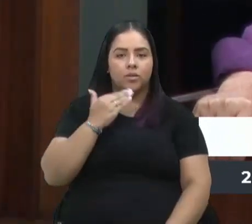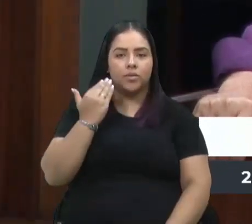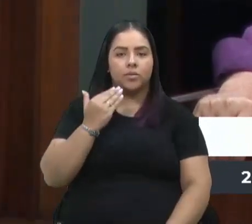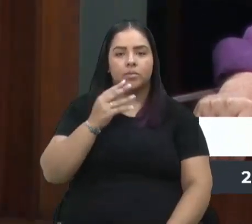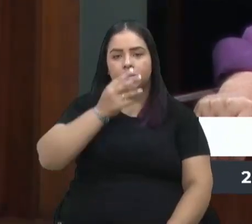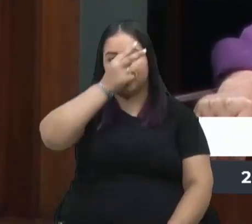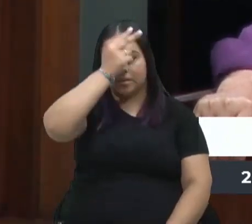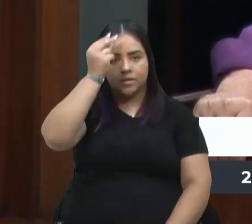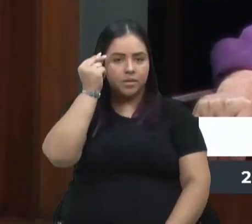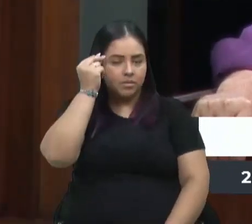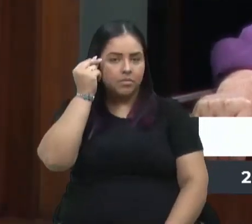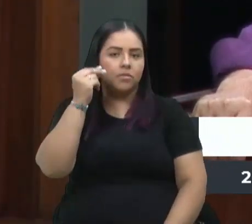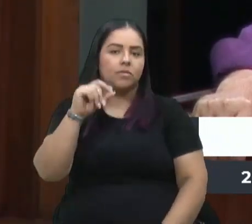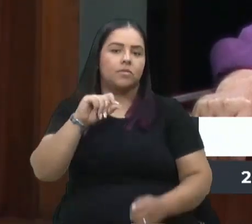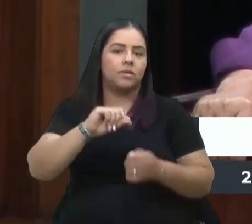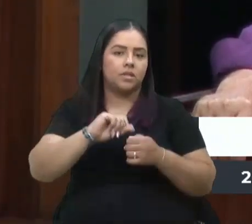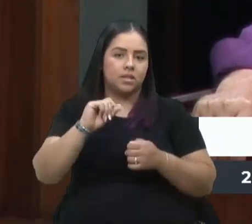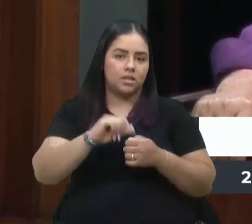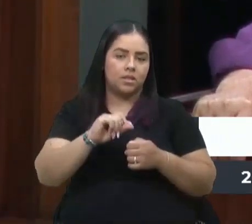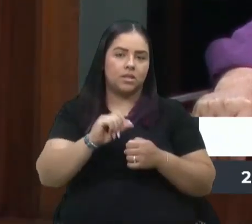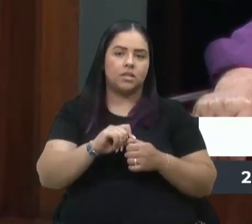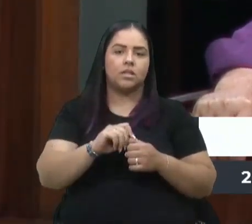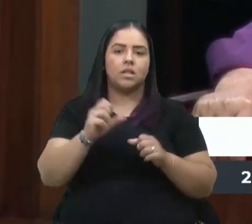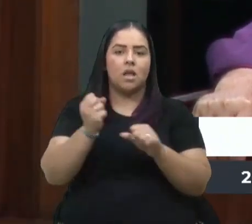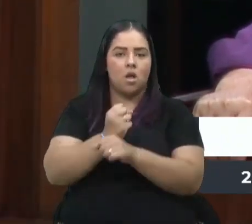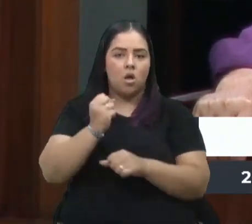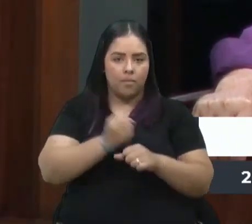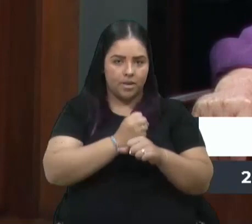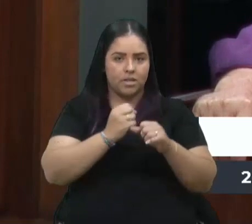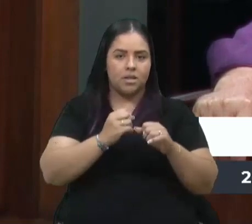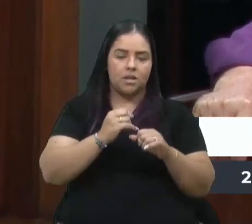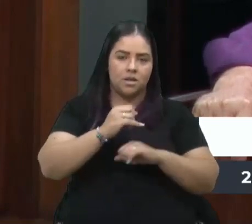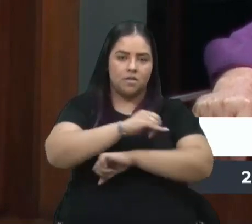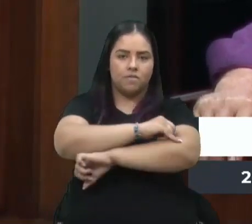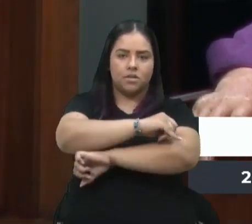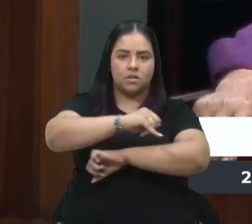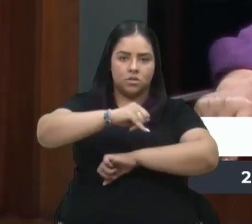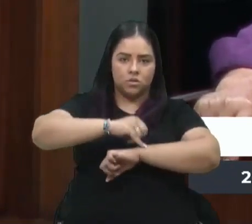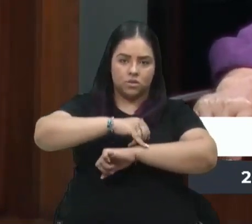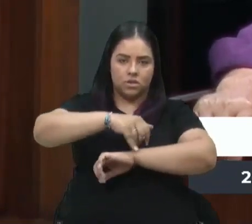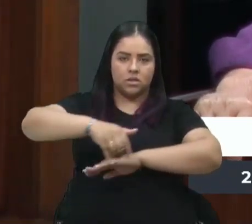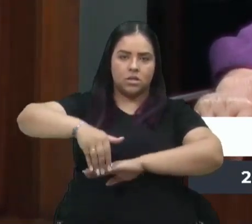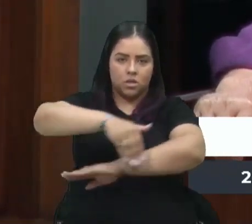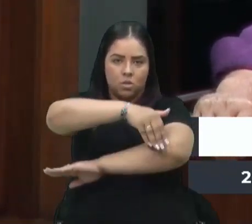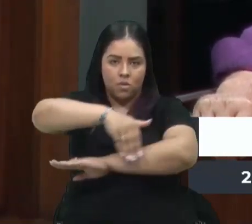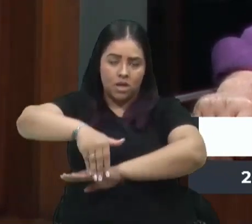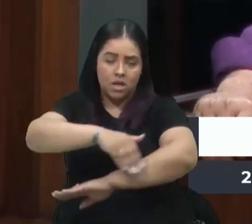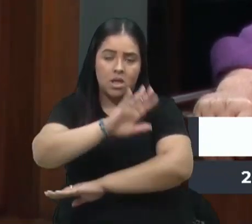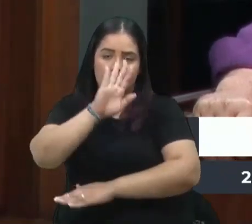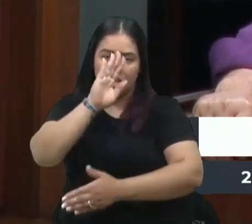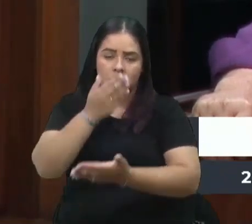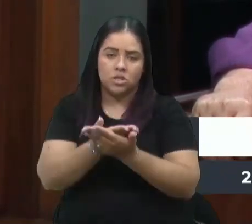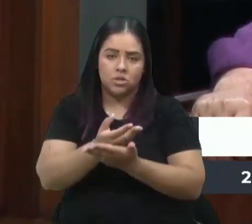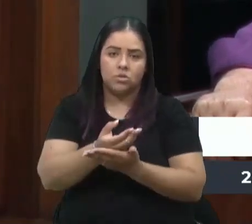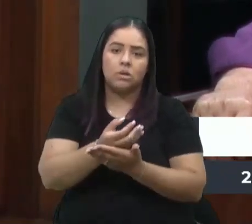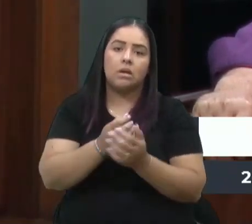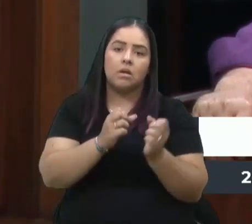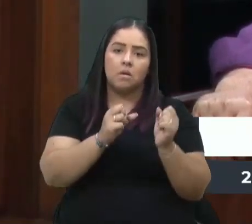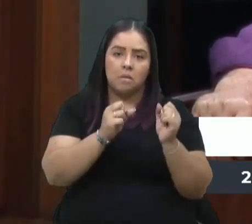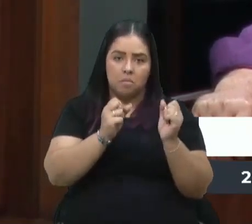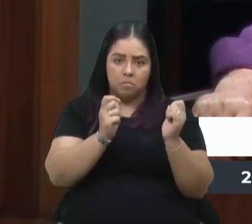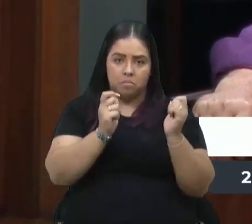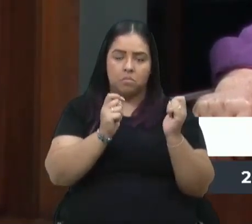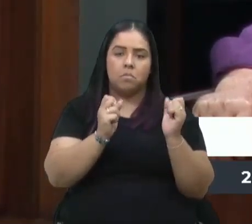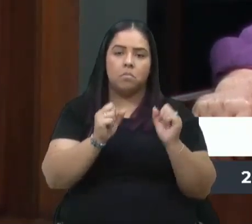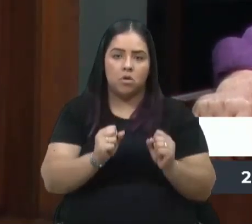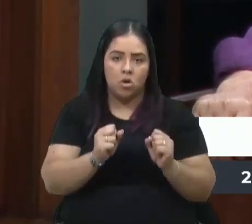município pudesse fazer essas obras de infraestrutura nessas estradas. Eu acredito que até seria possível, mas